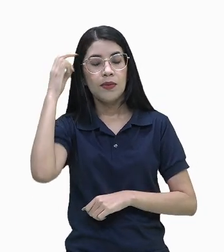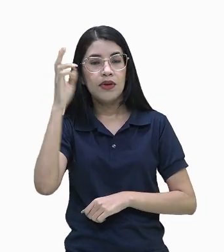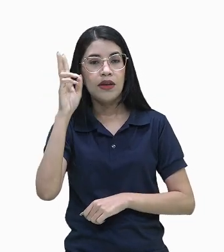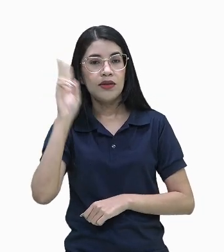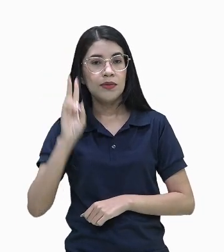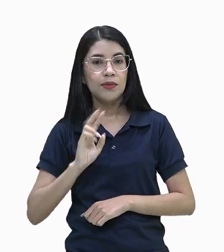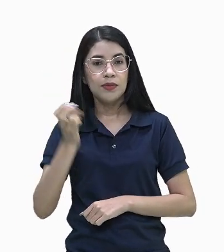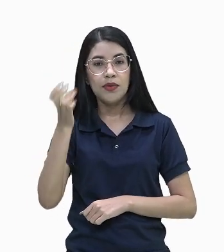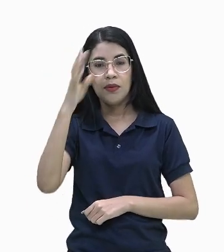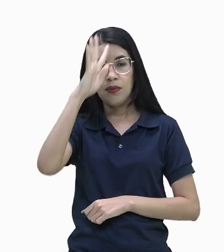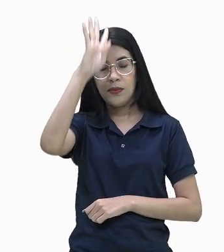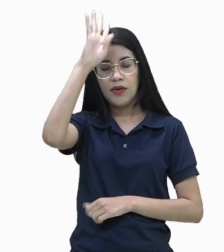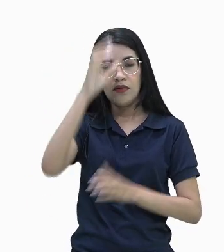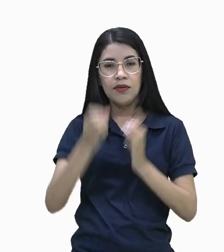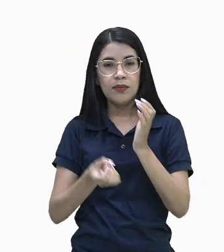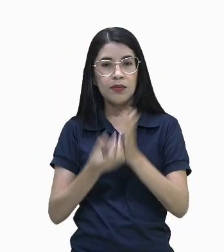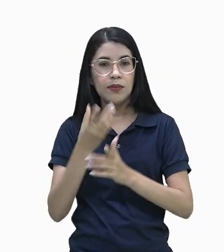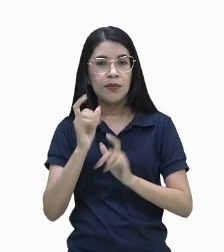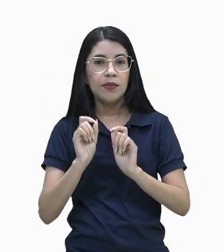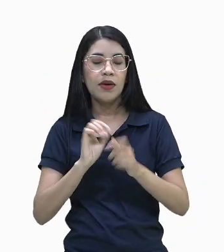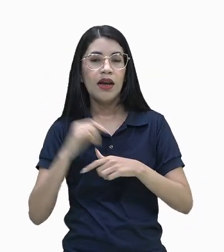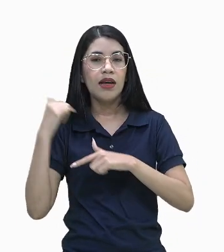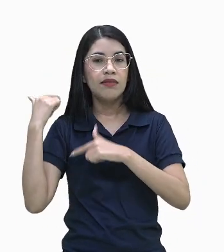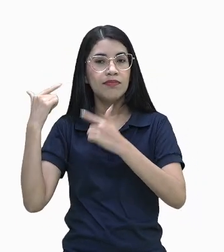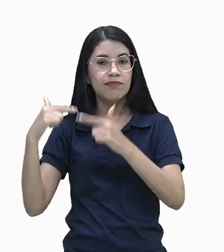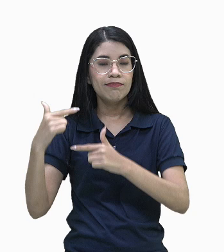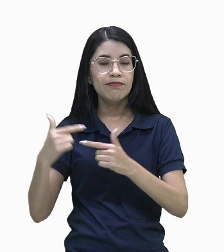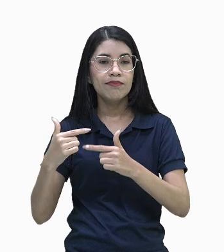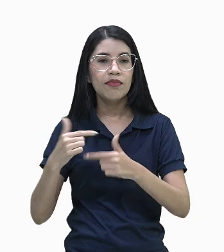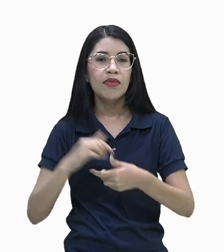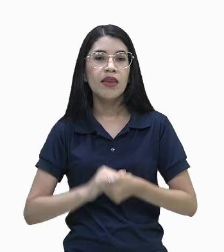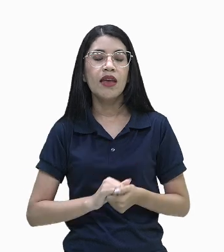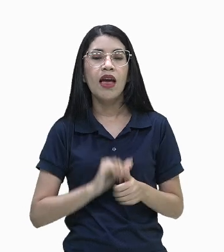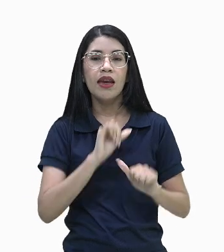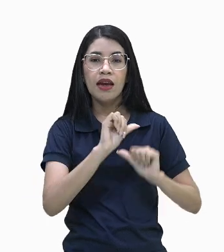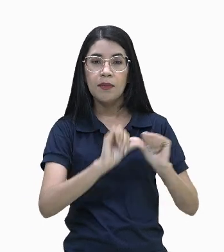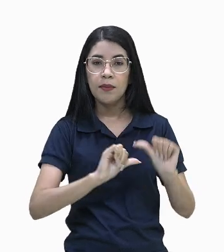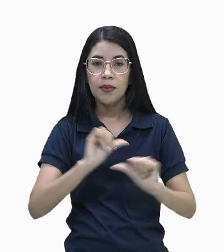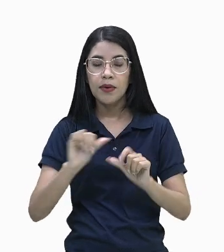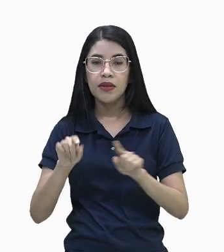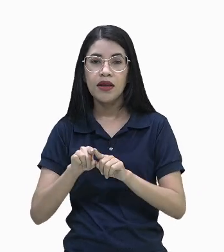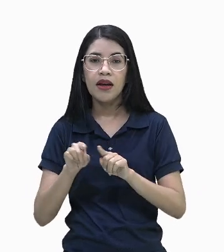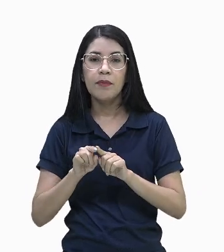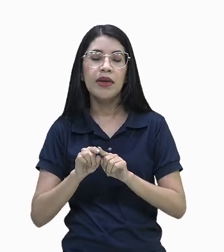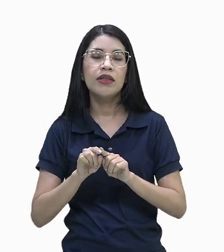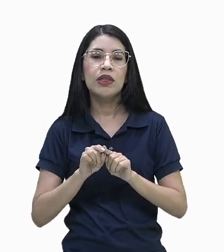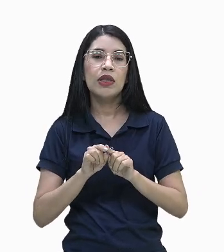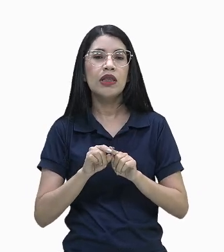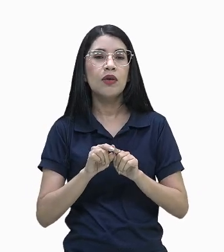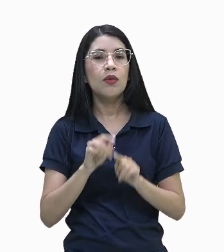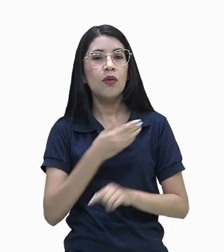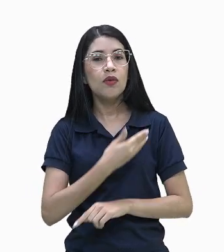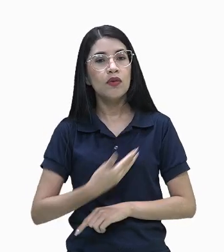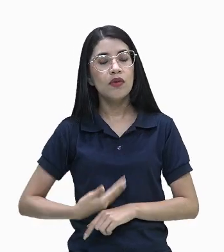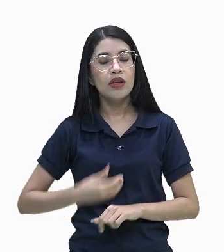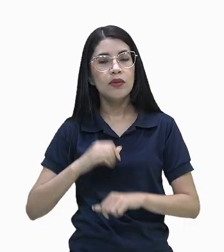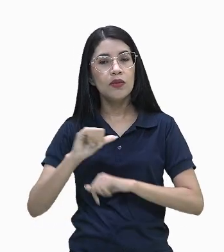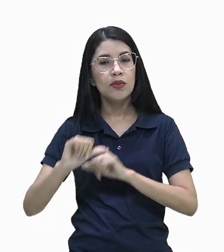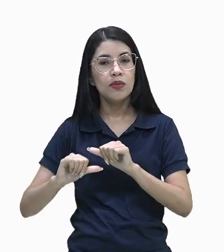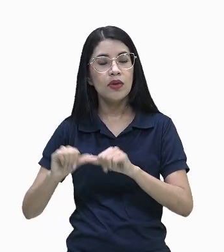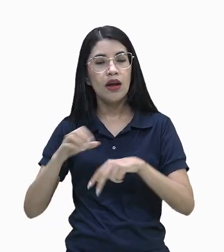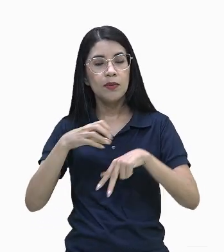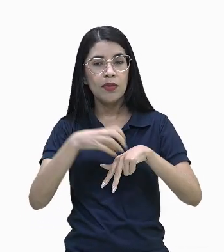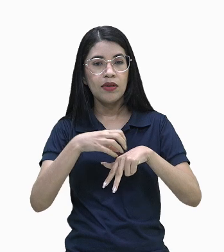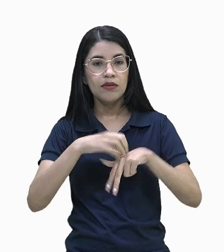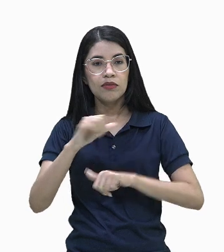Esta tradição surgiu após a transição do estado da monarquia para a república, certo? E